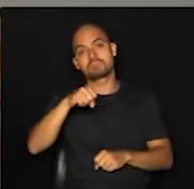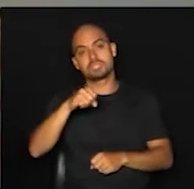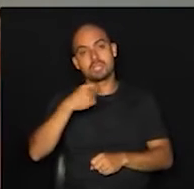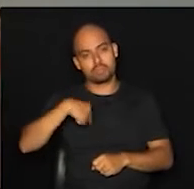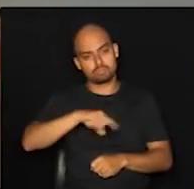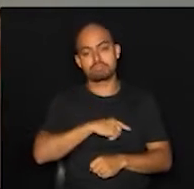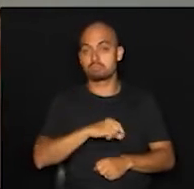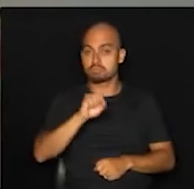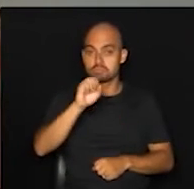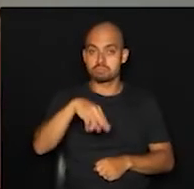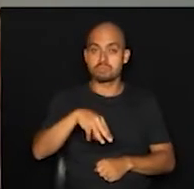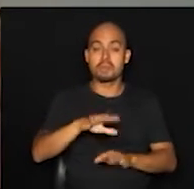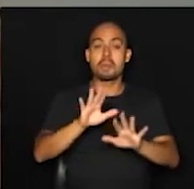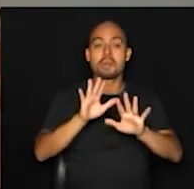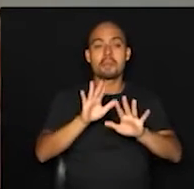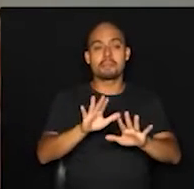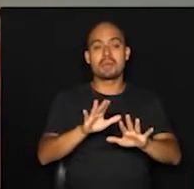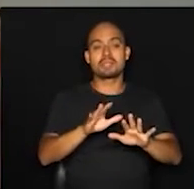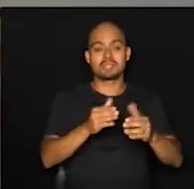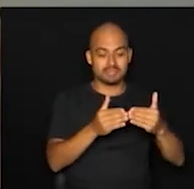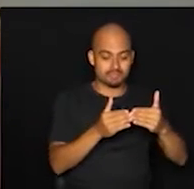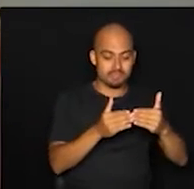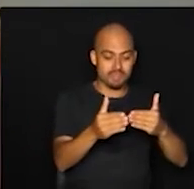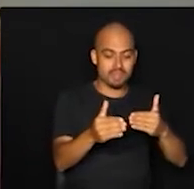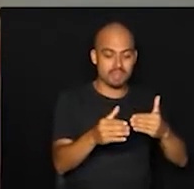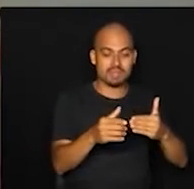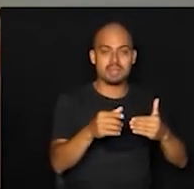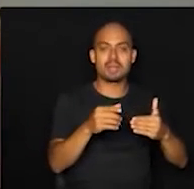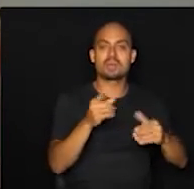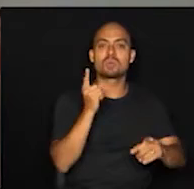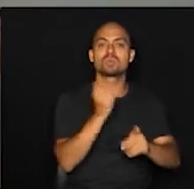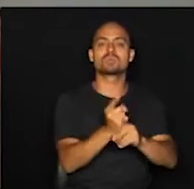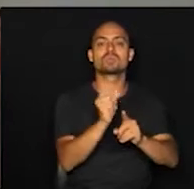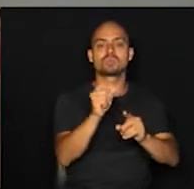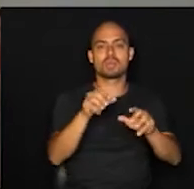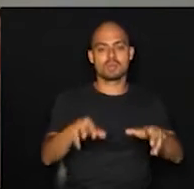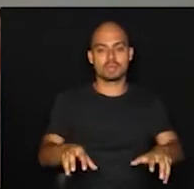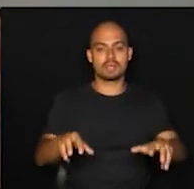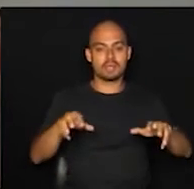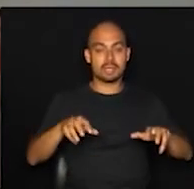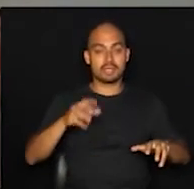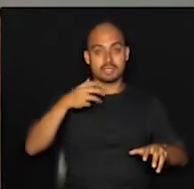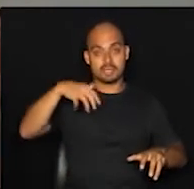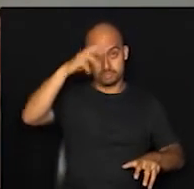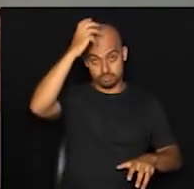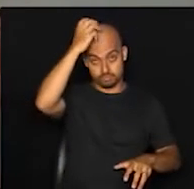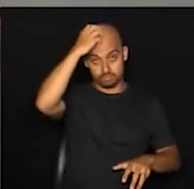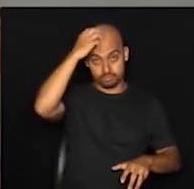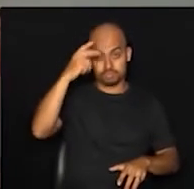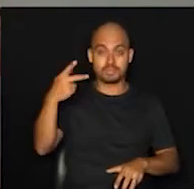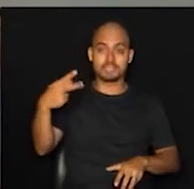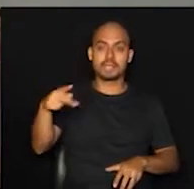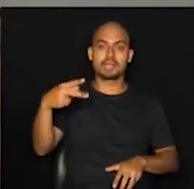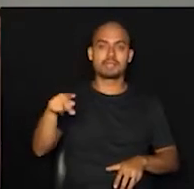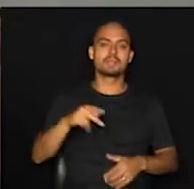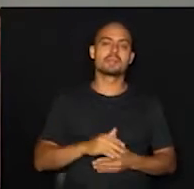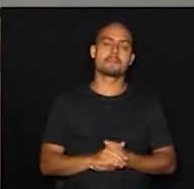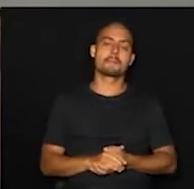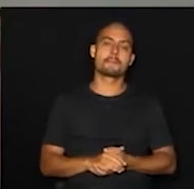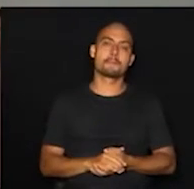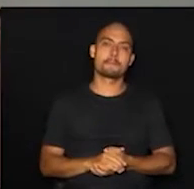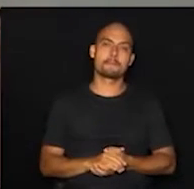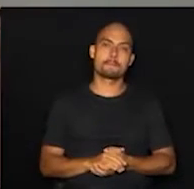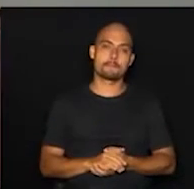uma nova era. Só que essa era ia coincidir com o reinado dela. Tudo foi feito pelo pai dela também nesse sentido. E